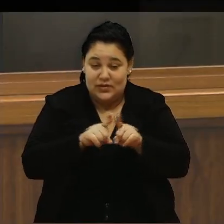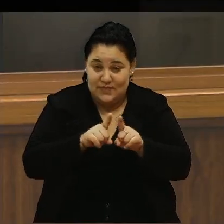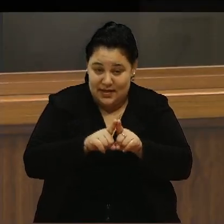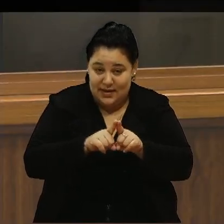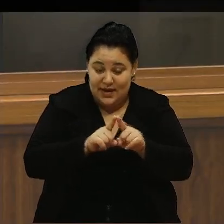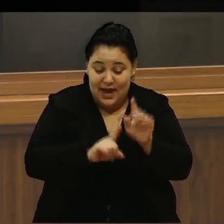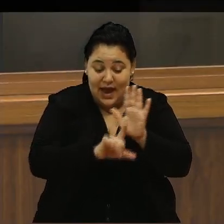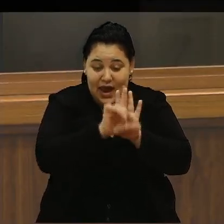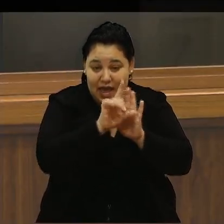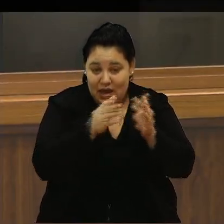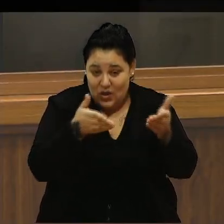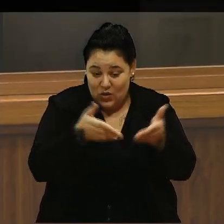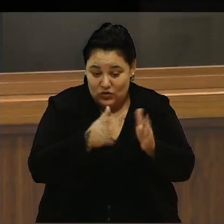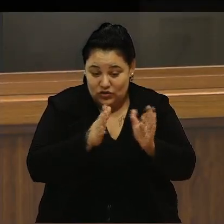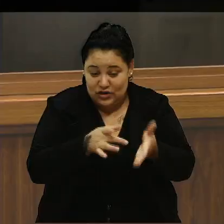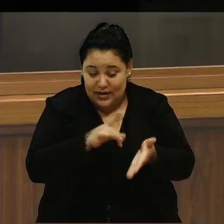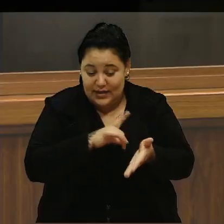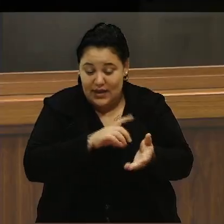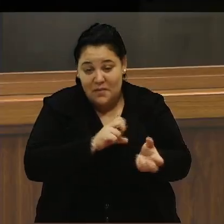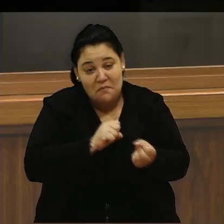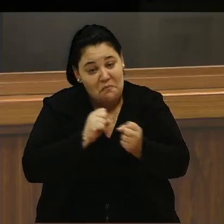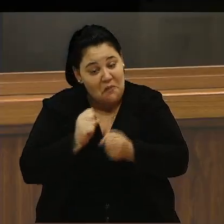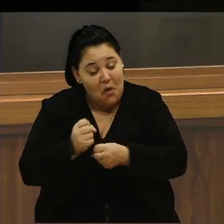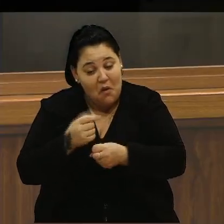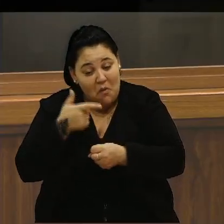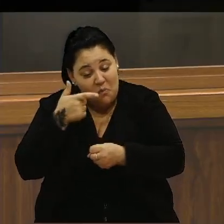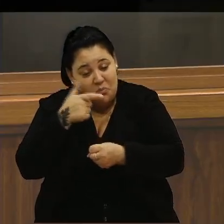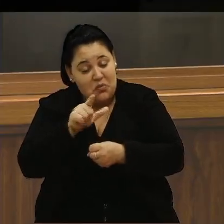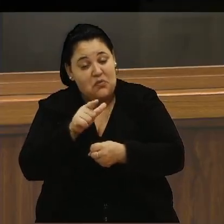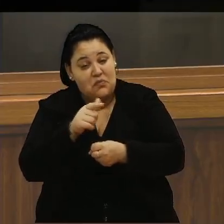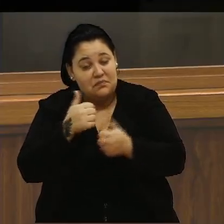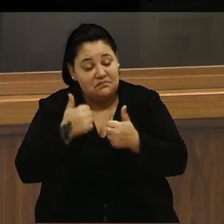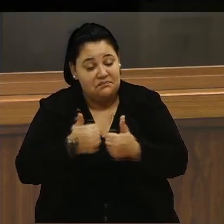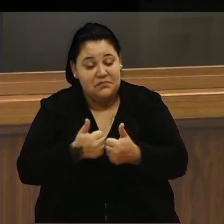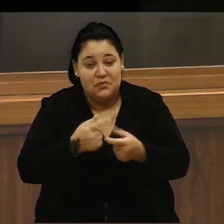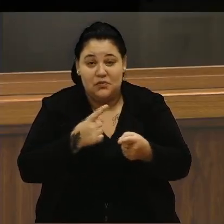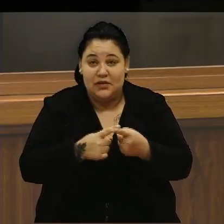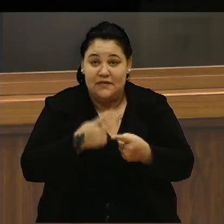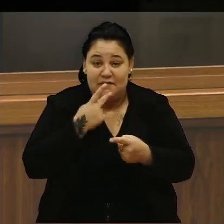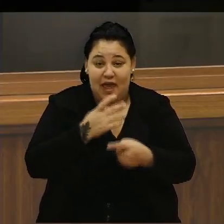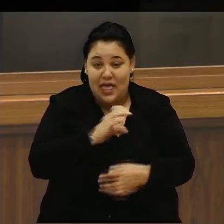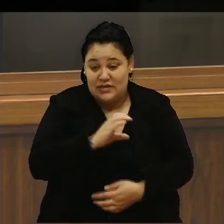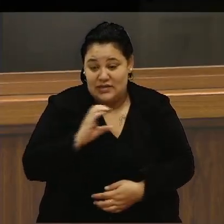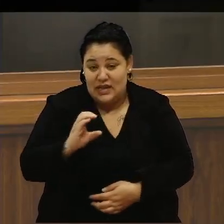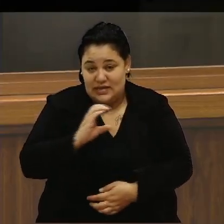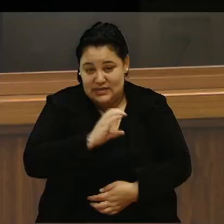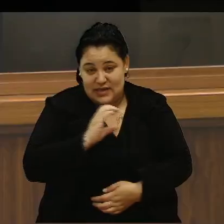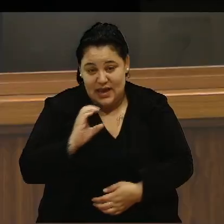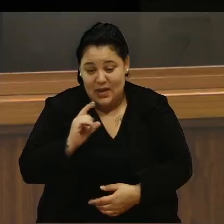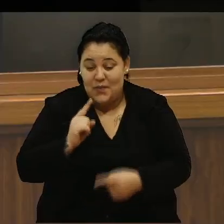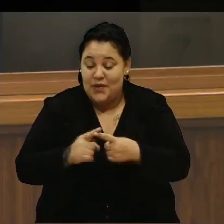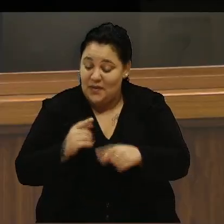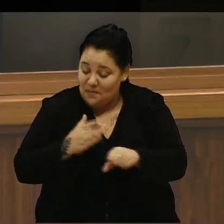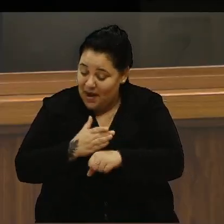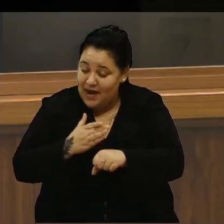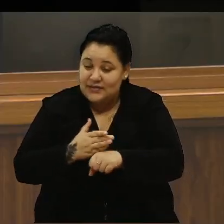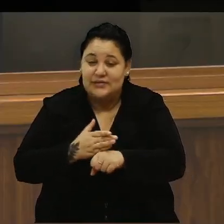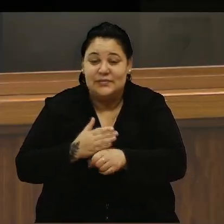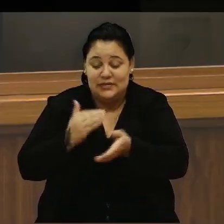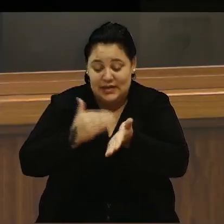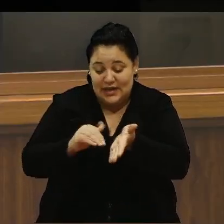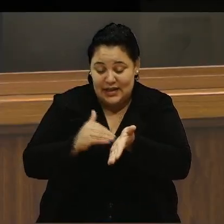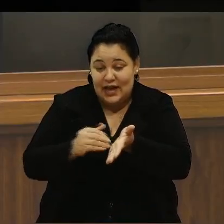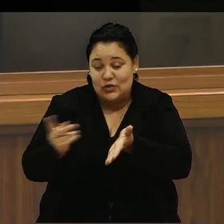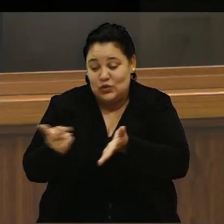hoje já faz com que eles possam ganhar, porque quando fala em cargo comissionário, está incluindo o cargo do secretário e do adjunto, porque eles